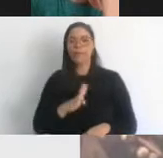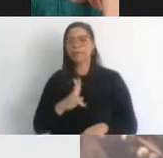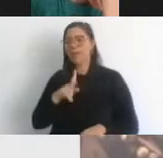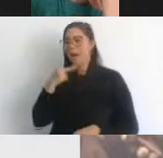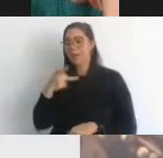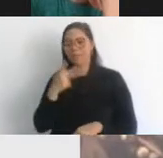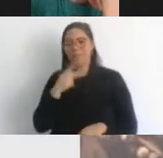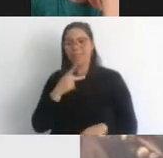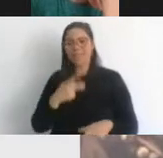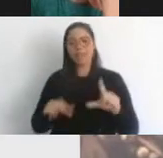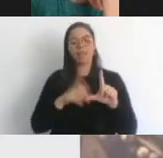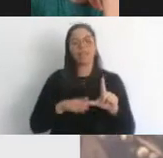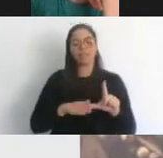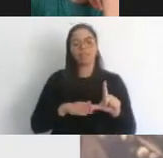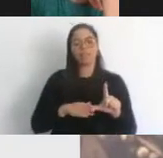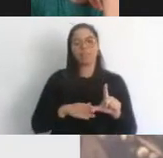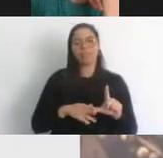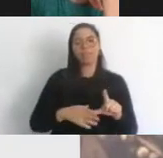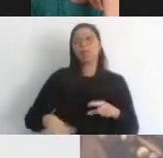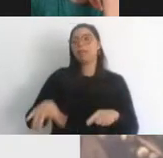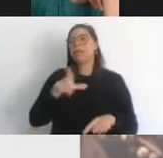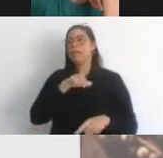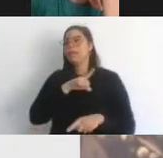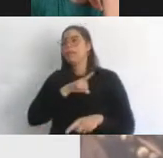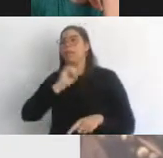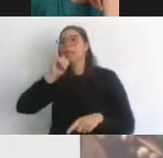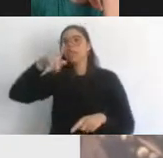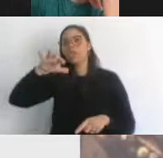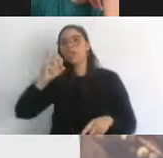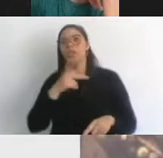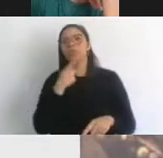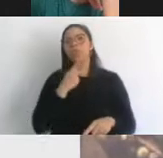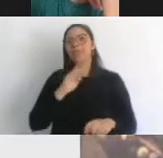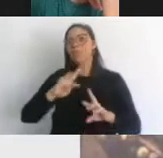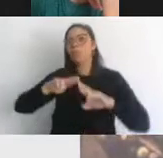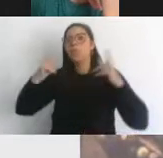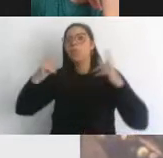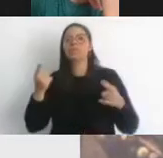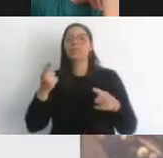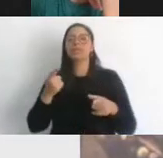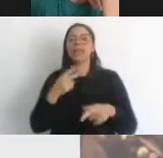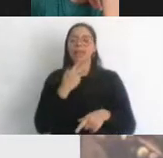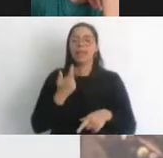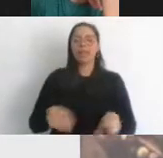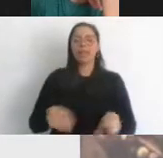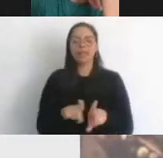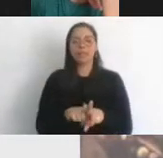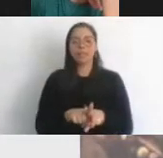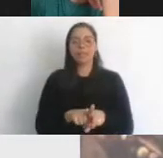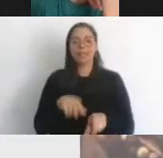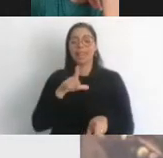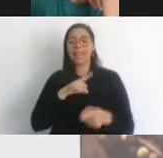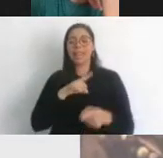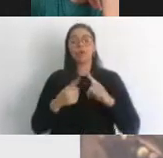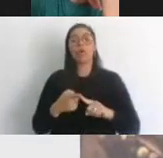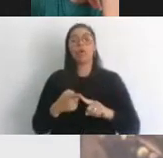latim E aí nós vamos ter esses indígenas falando essas outras línguas quando ao contato entre línguas a tendência de